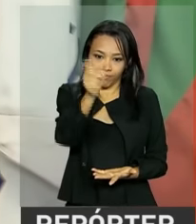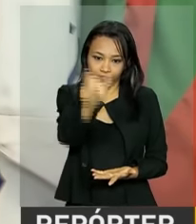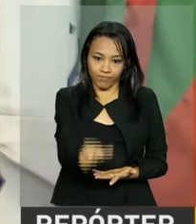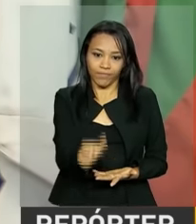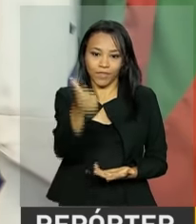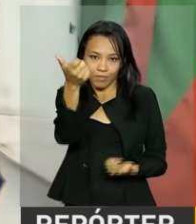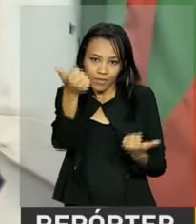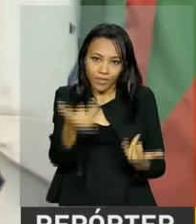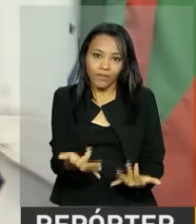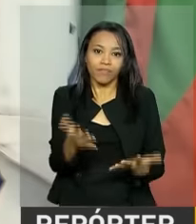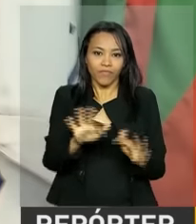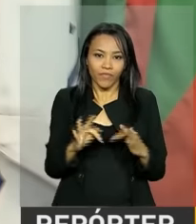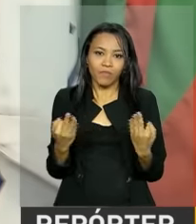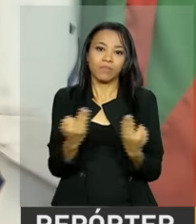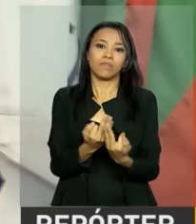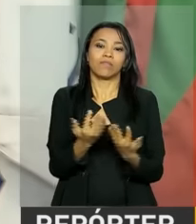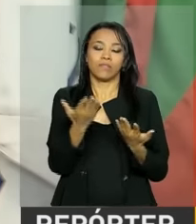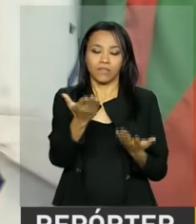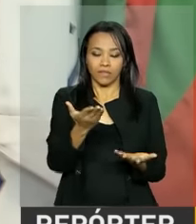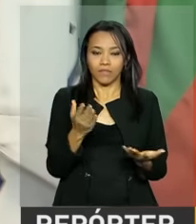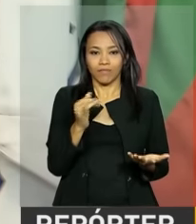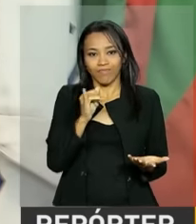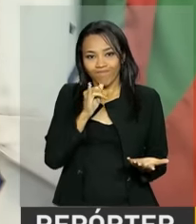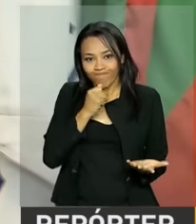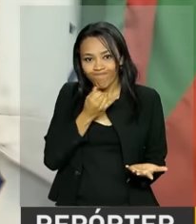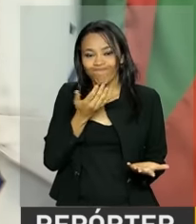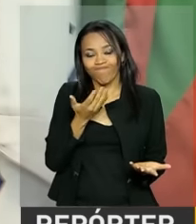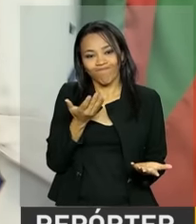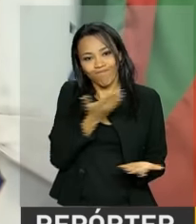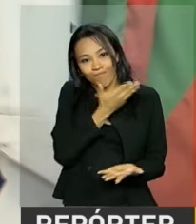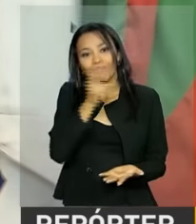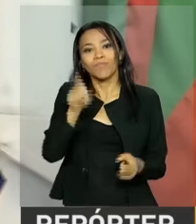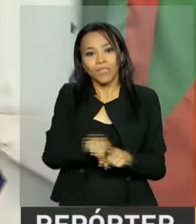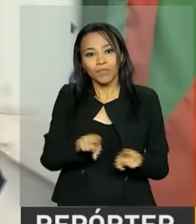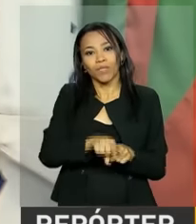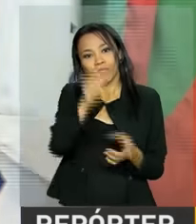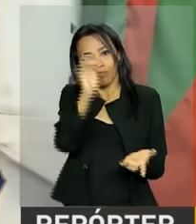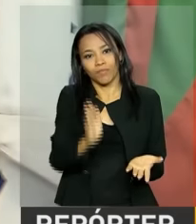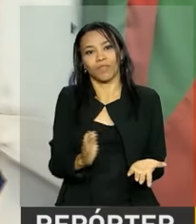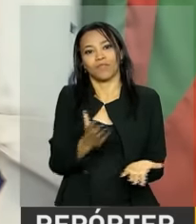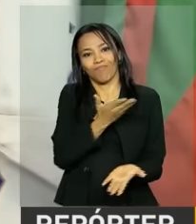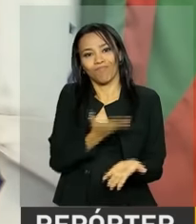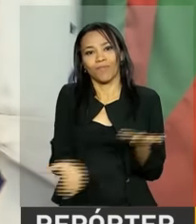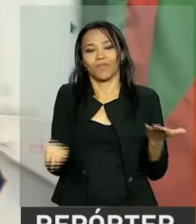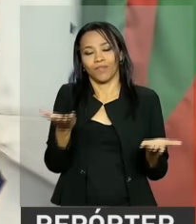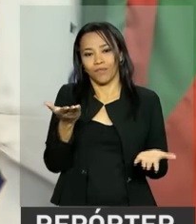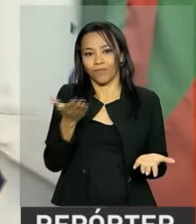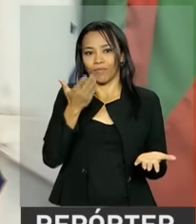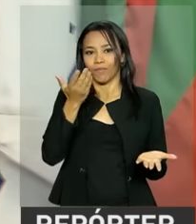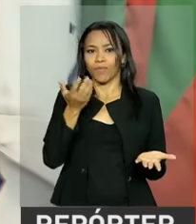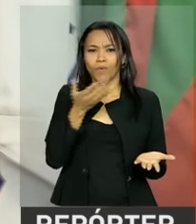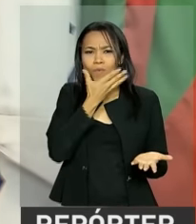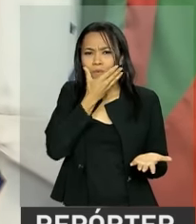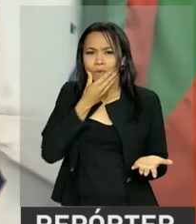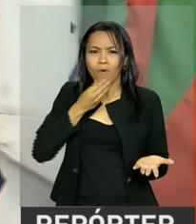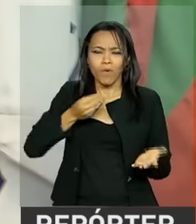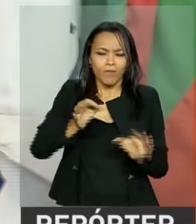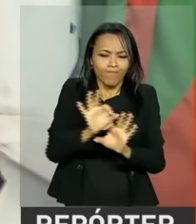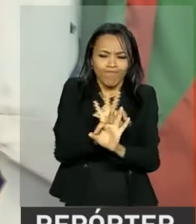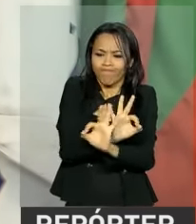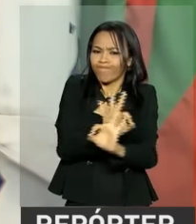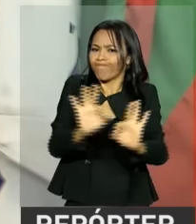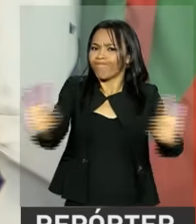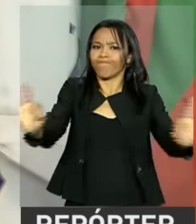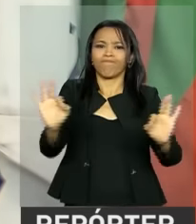de min uma perda para todo o Brasil é um homem que foi exemplar em todas